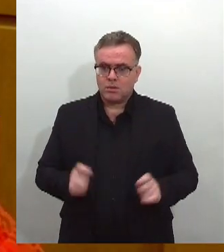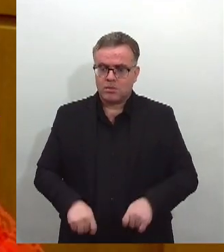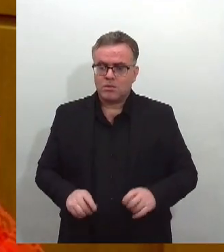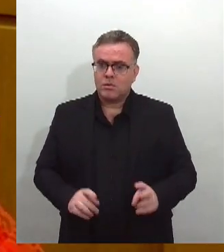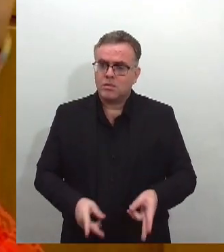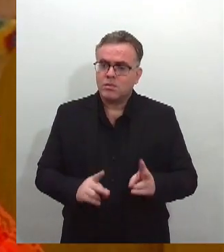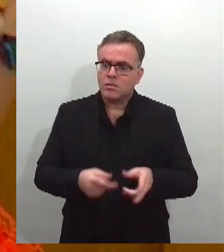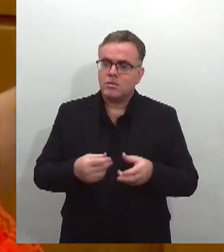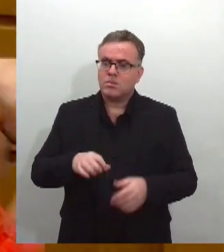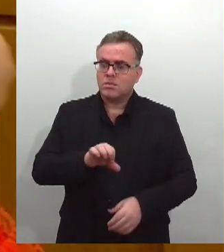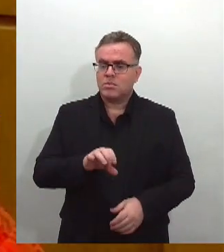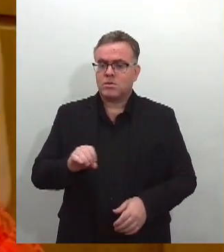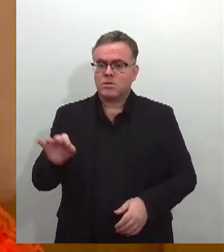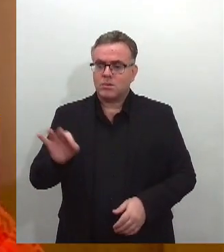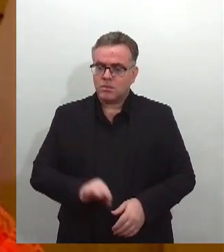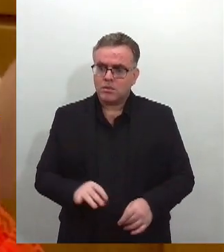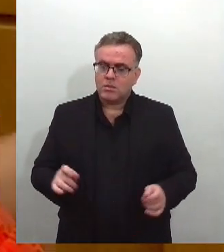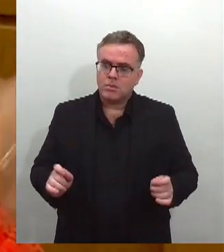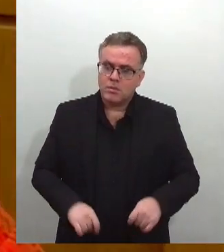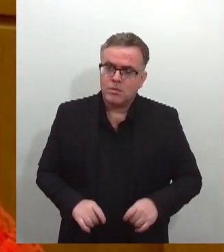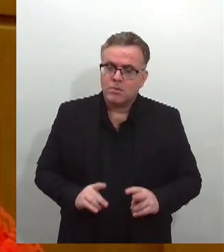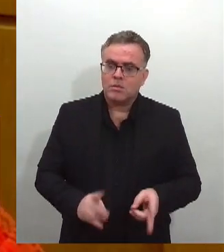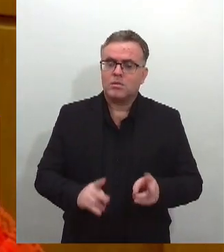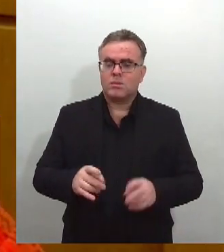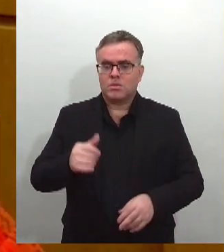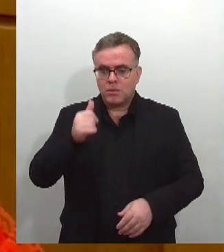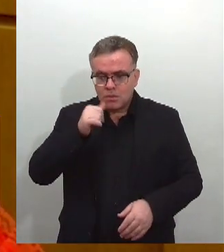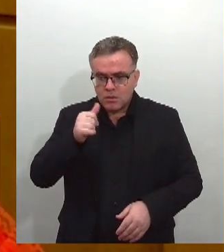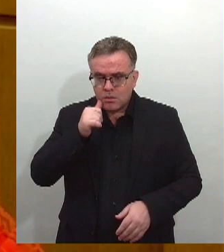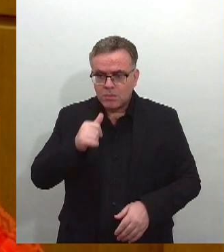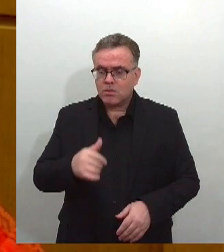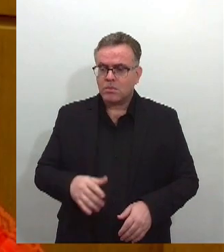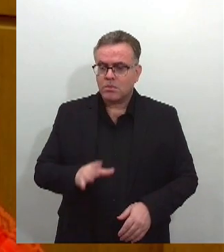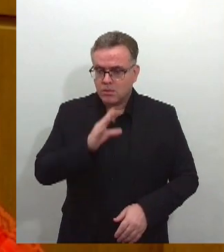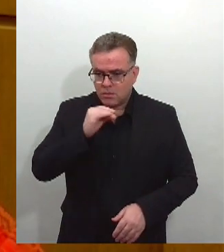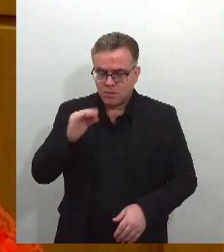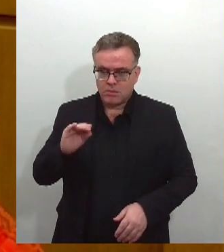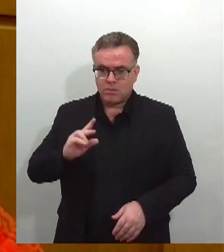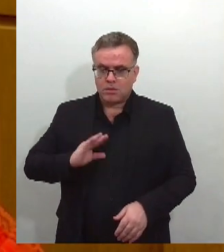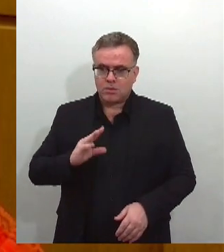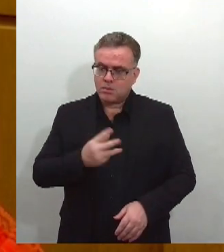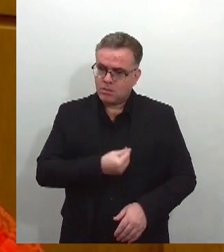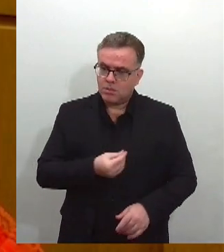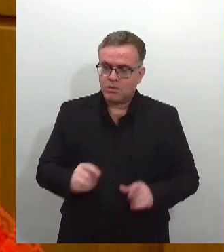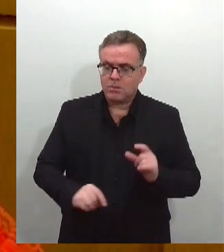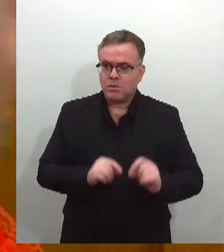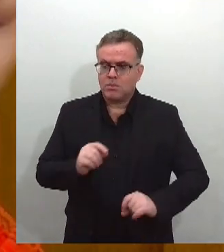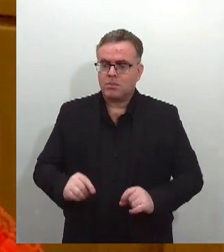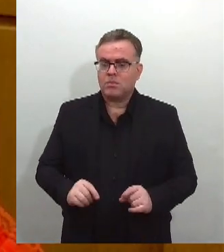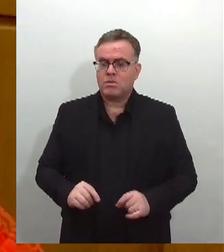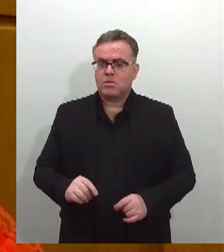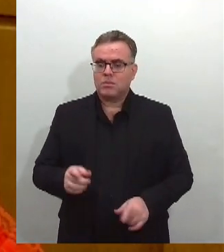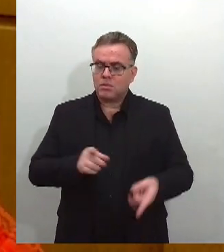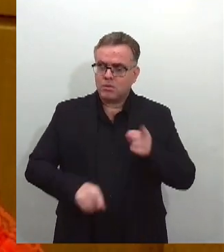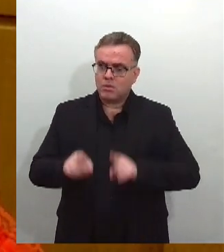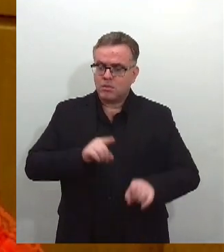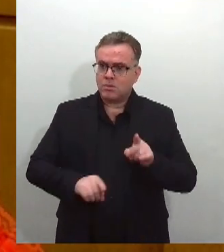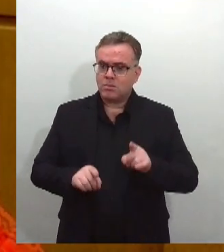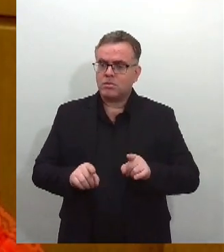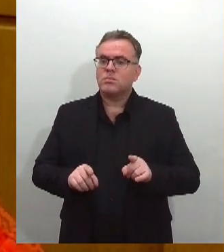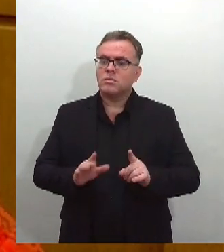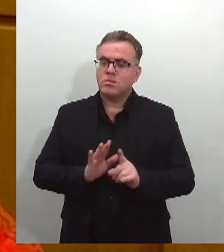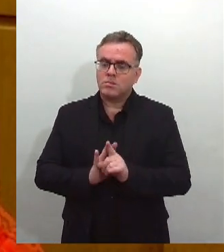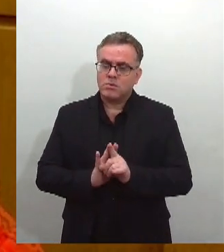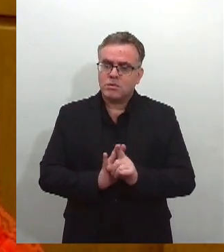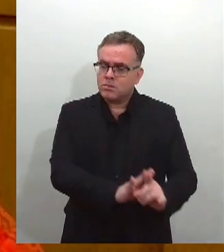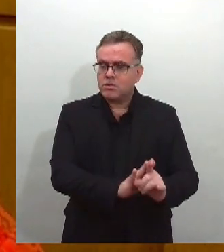das meninas trans, adolescentes trans, travestis, são empurradas